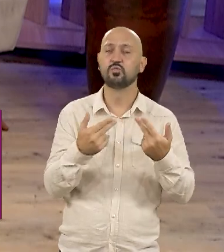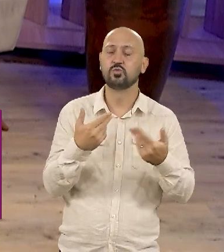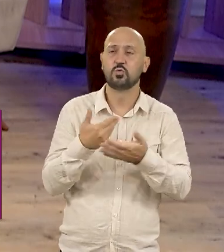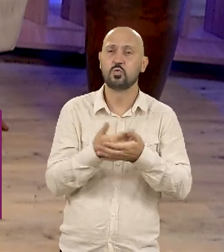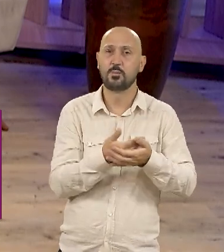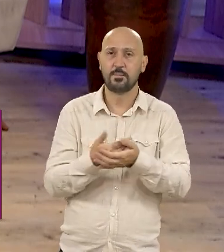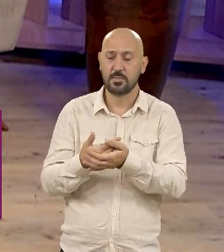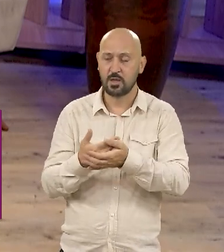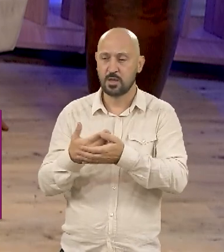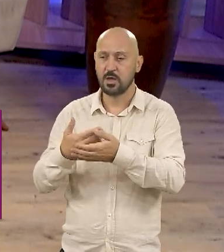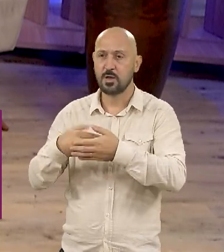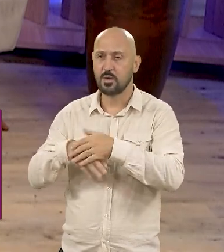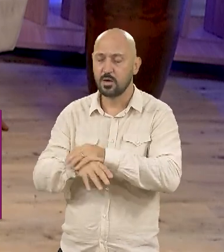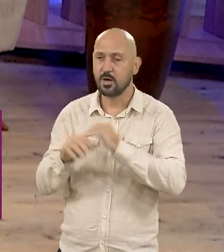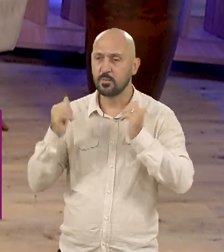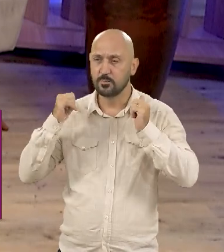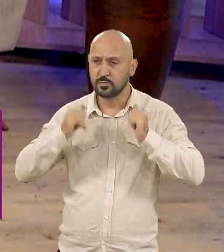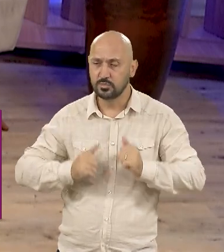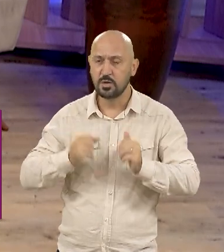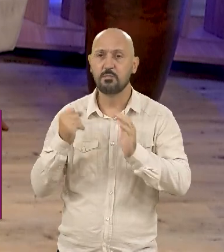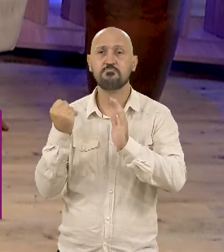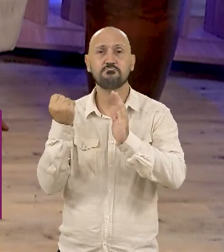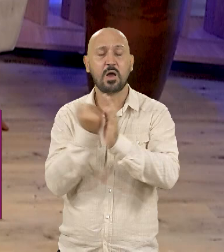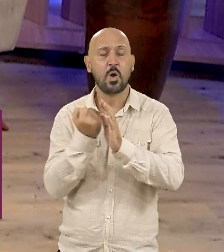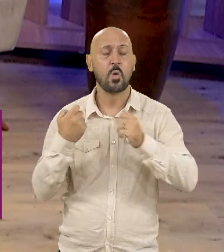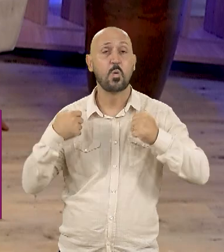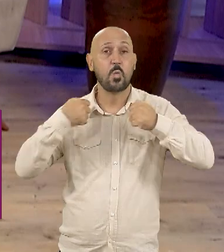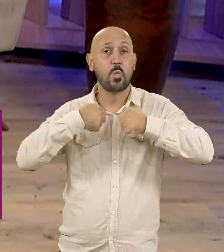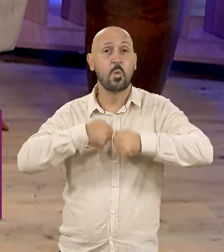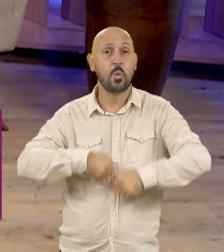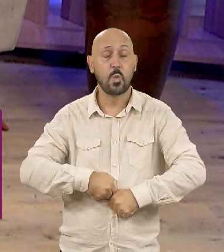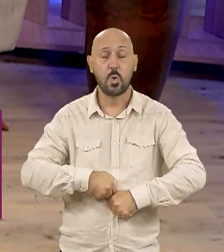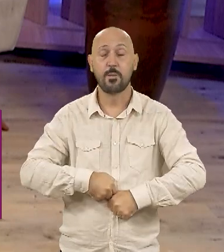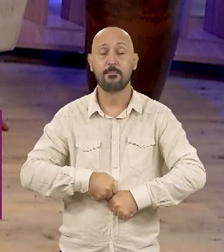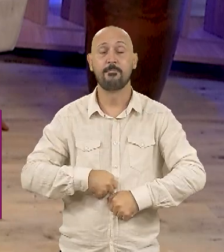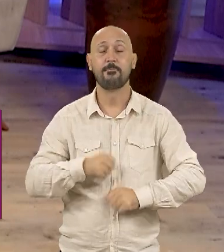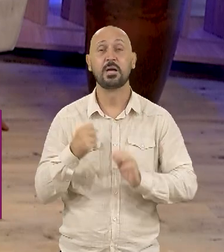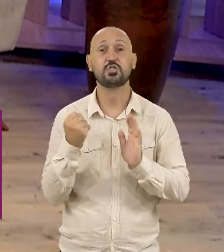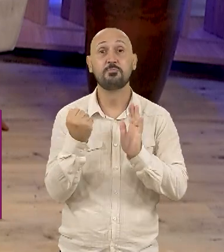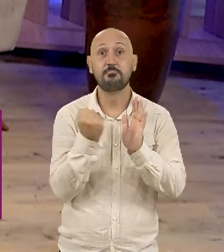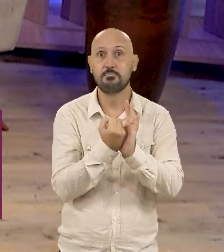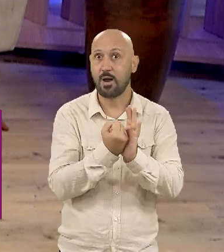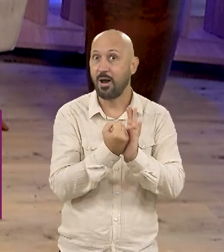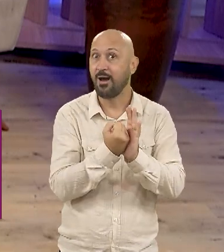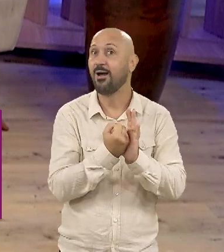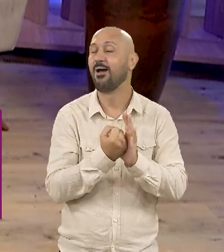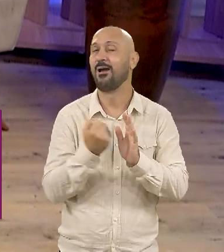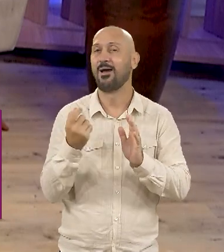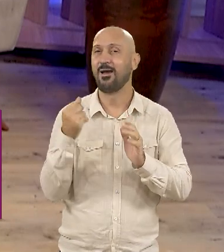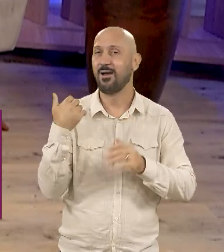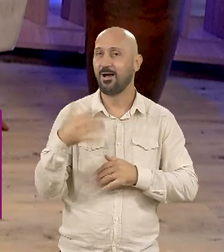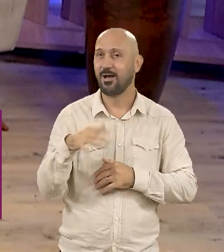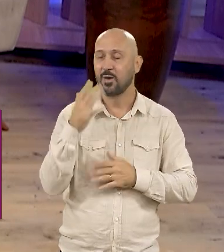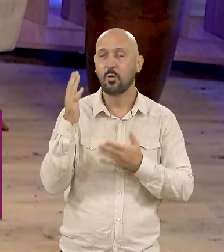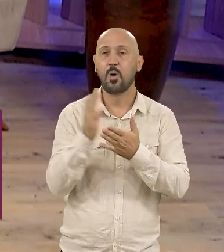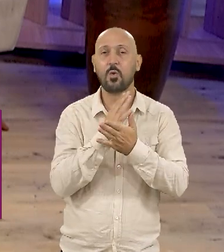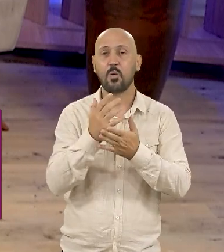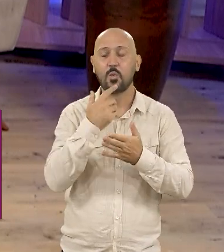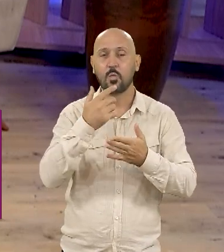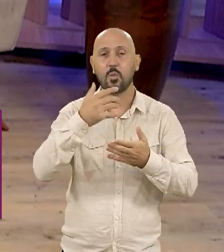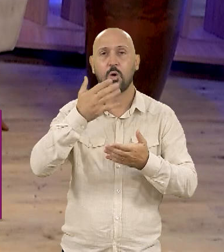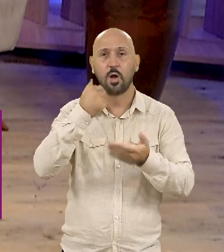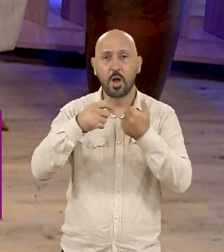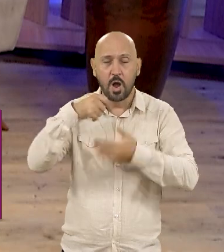de marca, inclusive com fórmula que muitas mães reais não têm dinheiro para comprar, para levar o